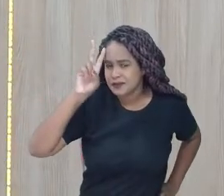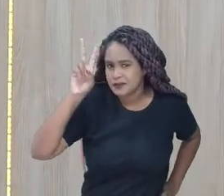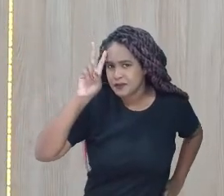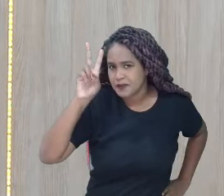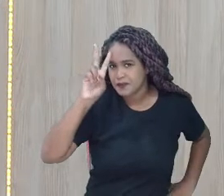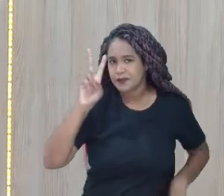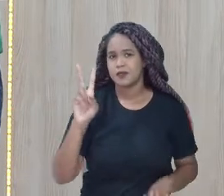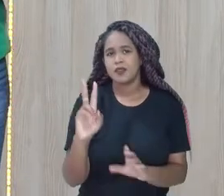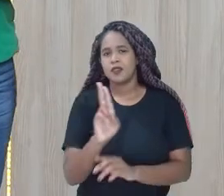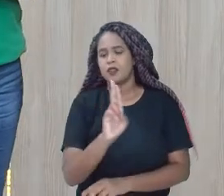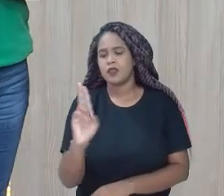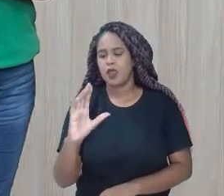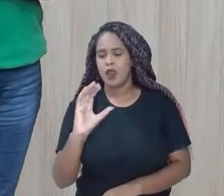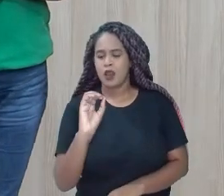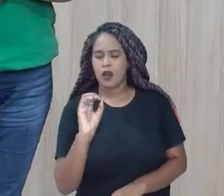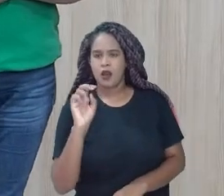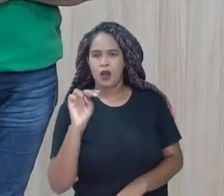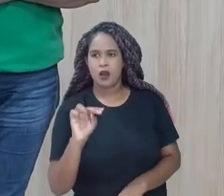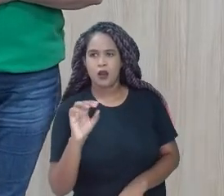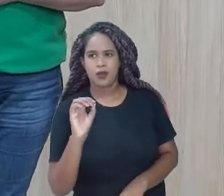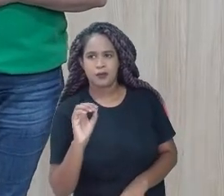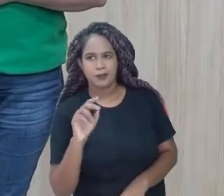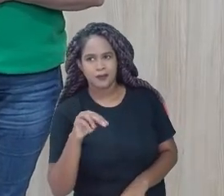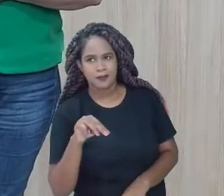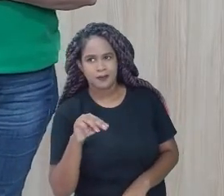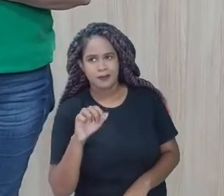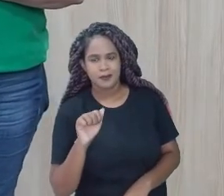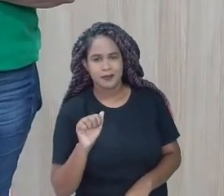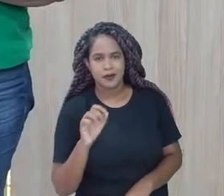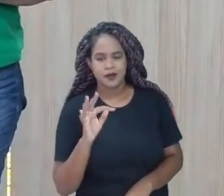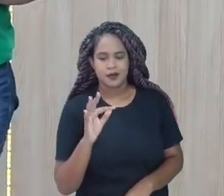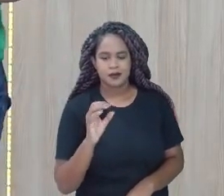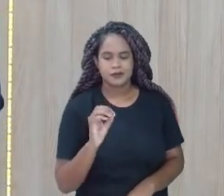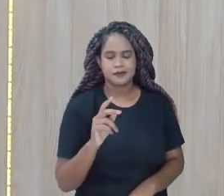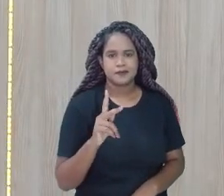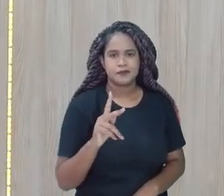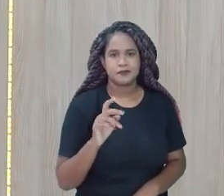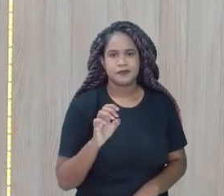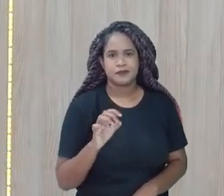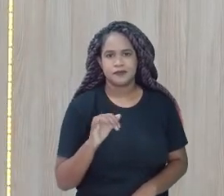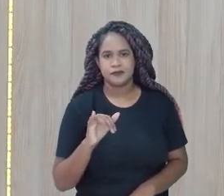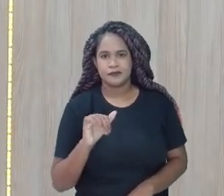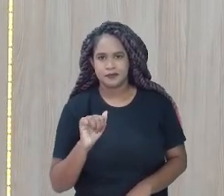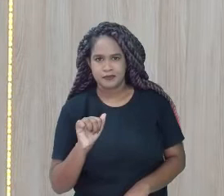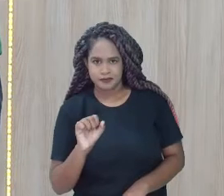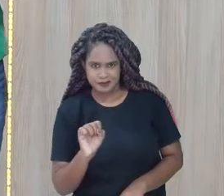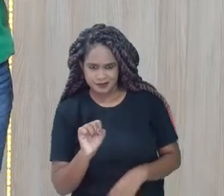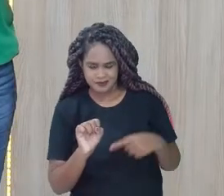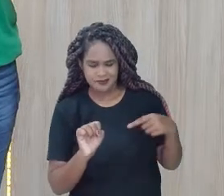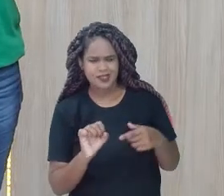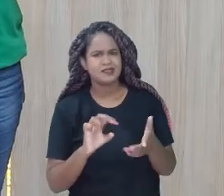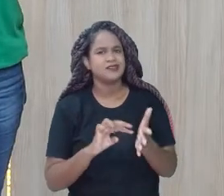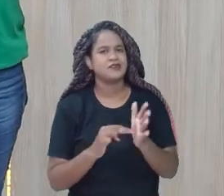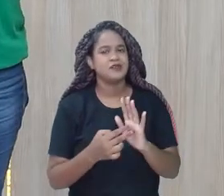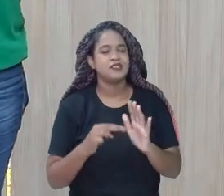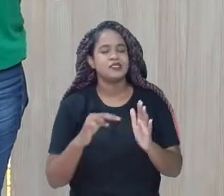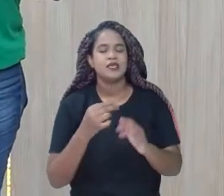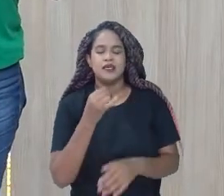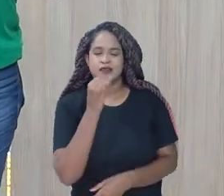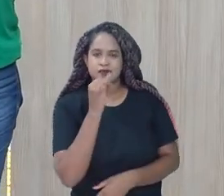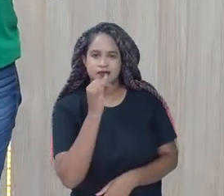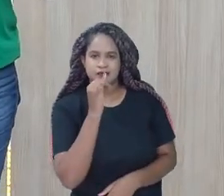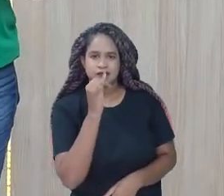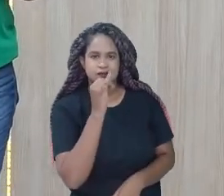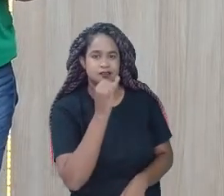essas onomatopeias? E aí? São a representação do bater na porta, não é?